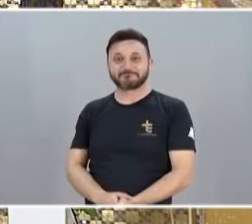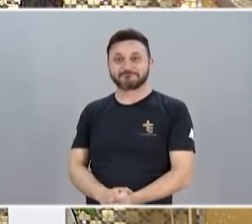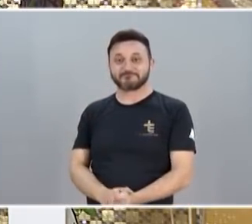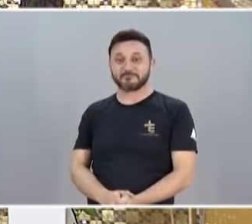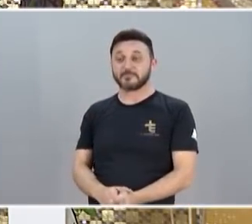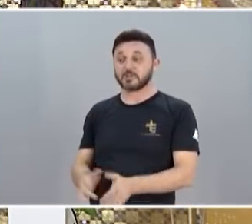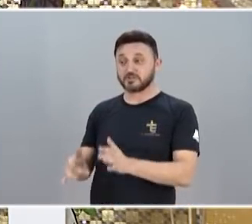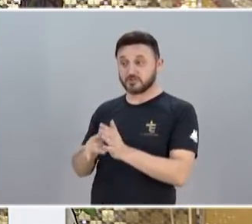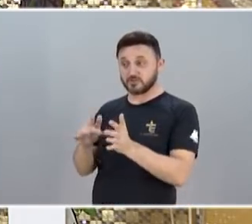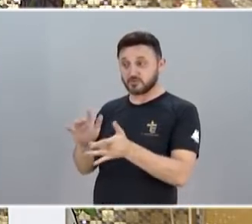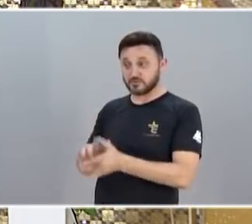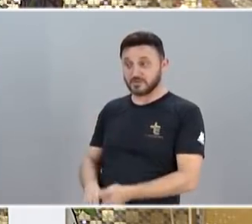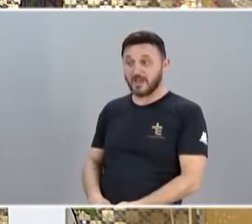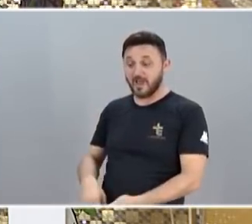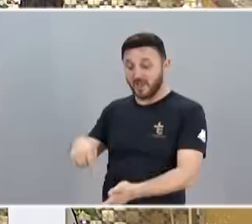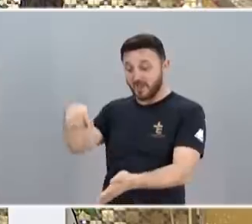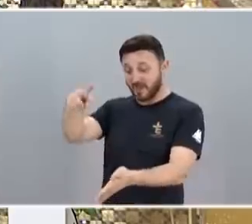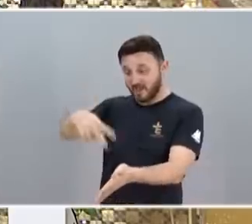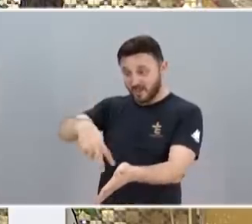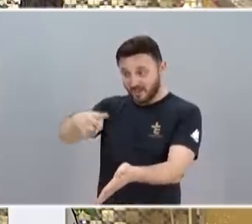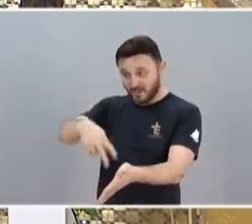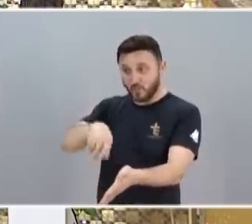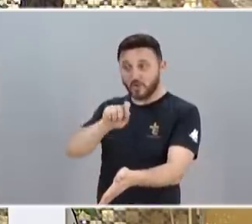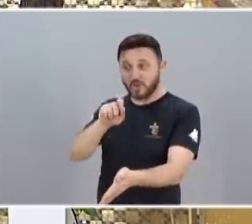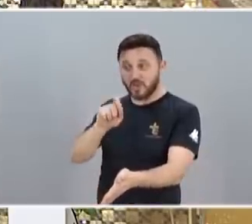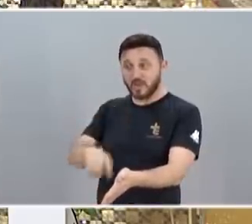escrito, o Cristo sofrerá,